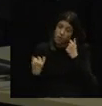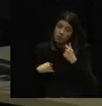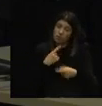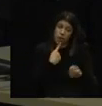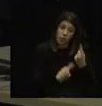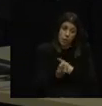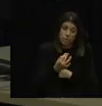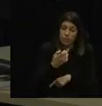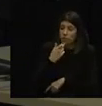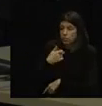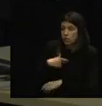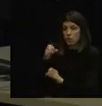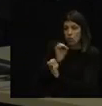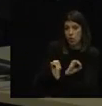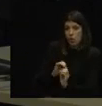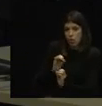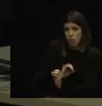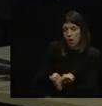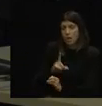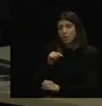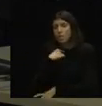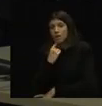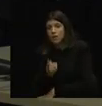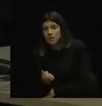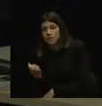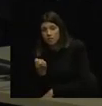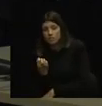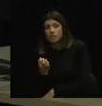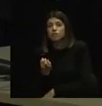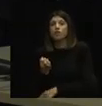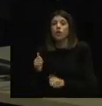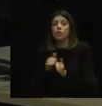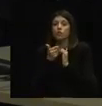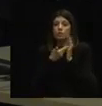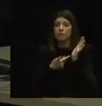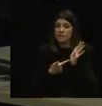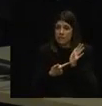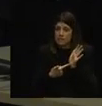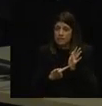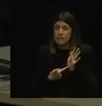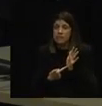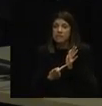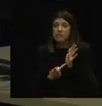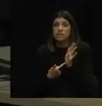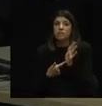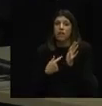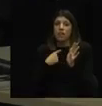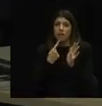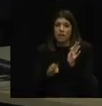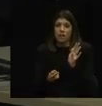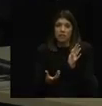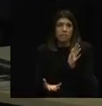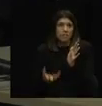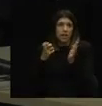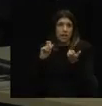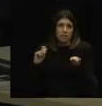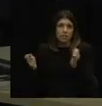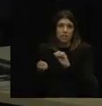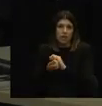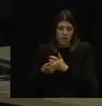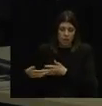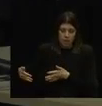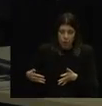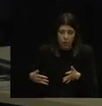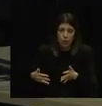ficado por responder. Depois dizer ainda que nada nestes documentos indicia que se pretende mudar o rumo